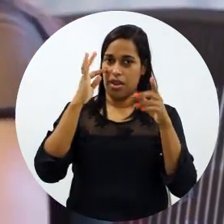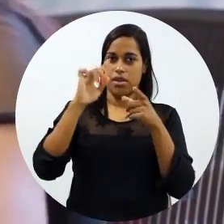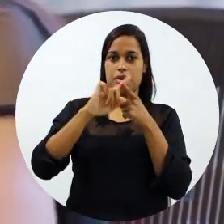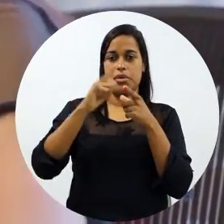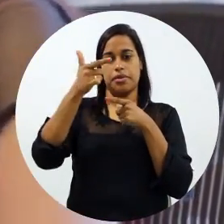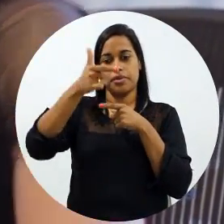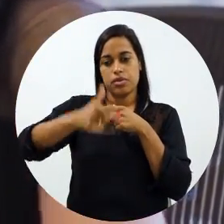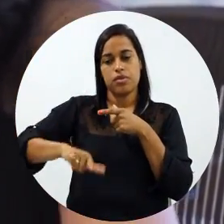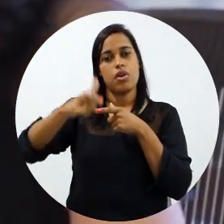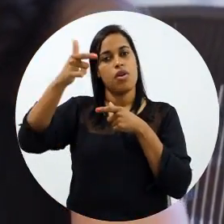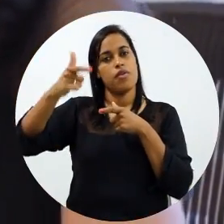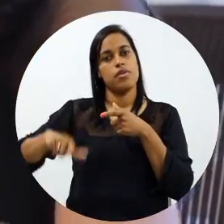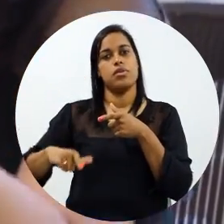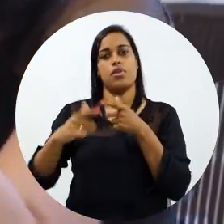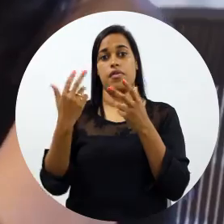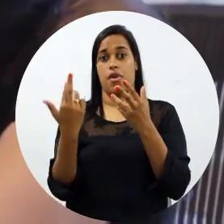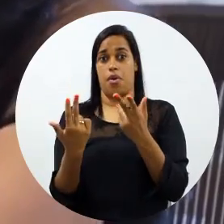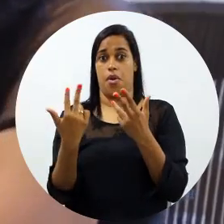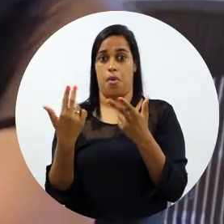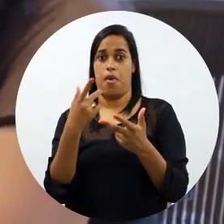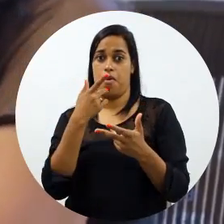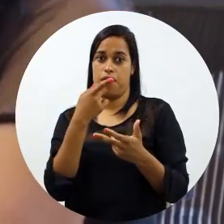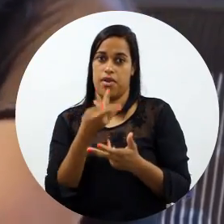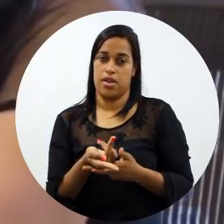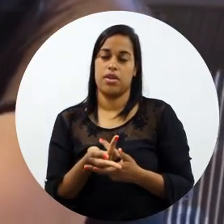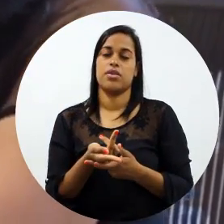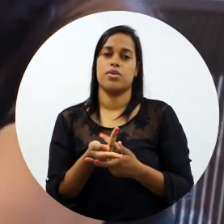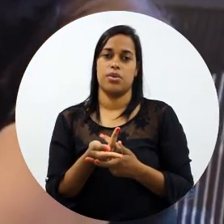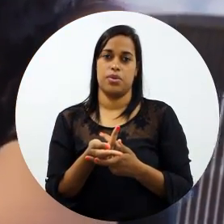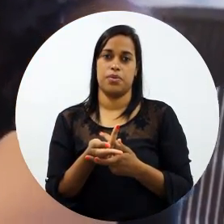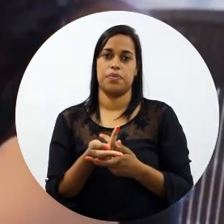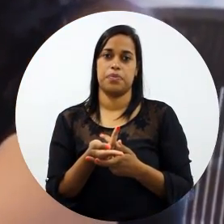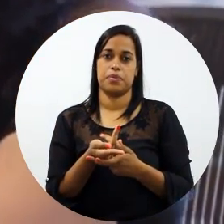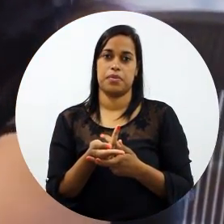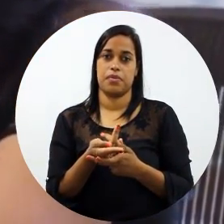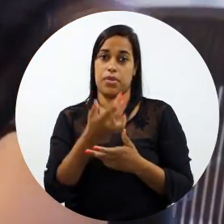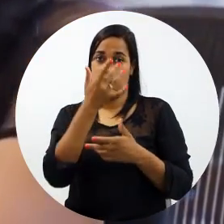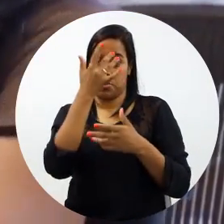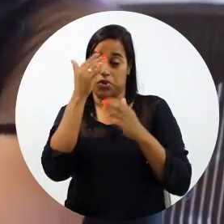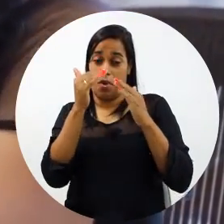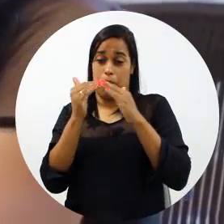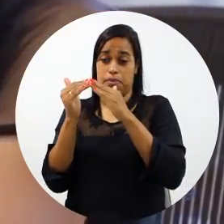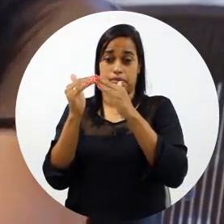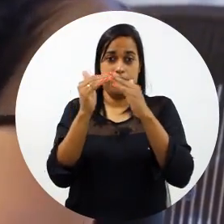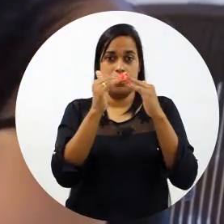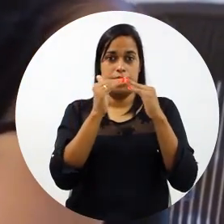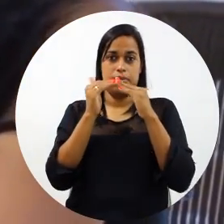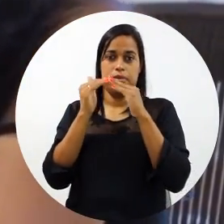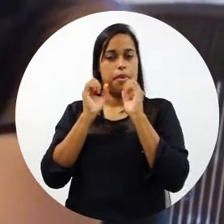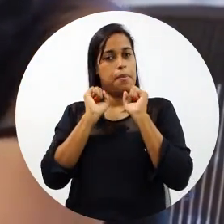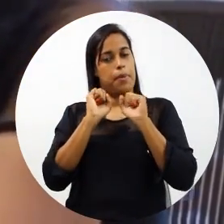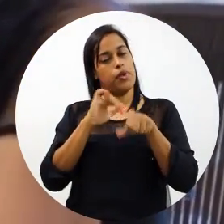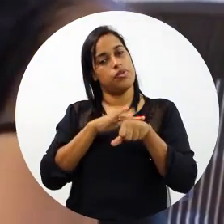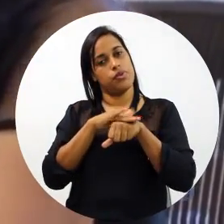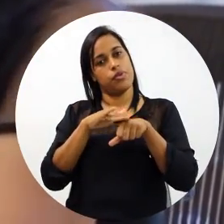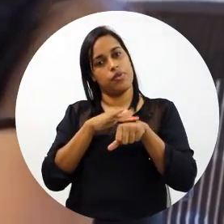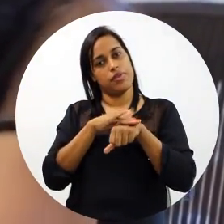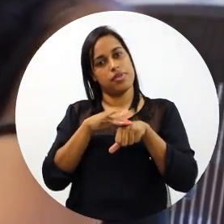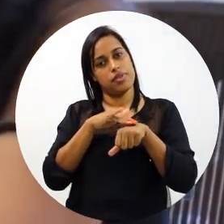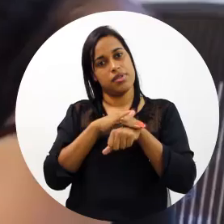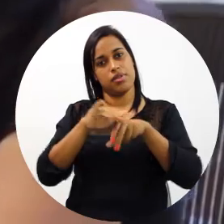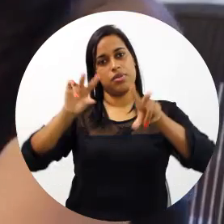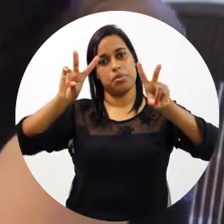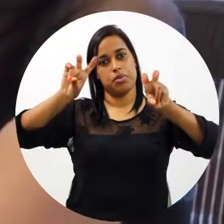novo, é um igual falando, é um par, né? É alguém que está no mesmo nível que ele está e pode falar com tranquilidade sobre o